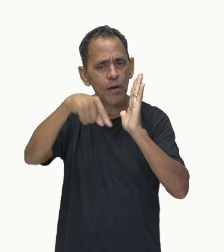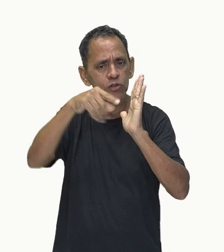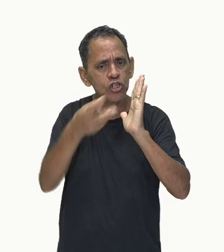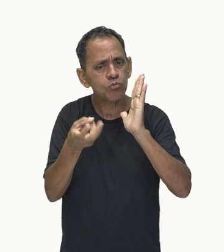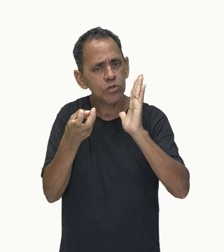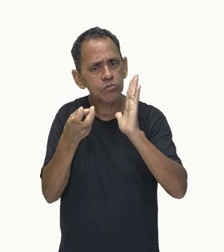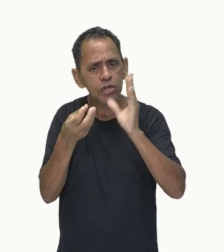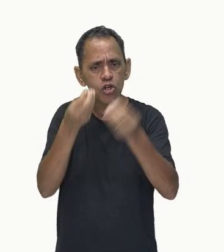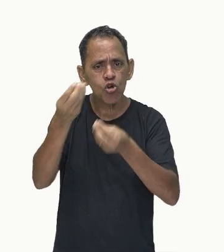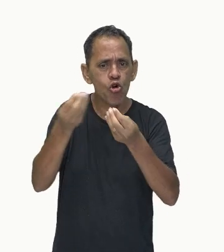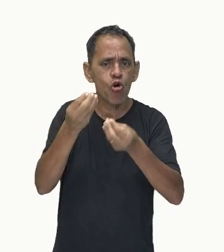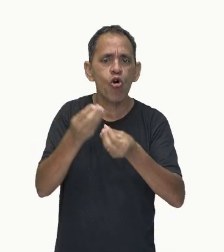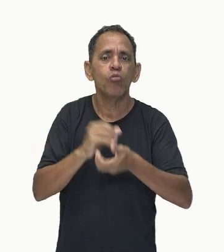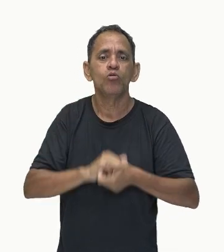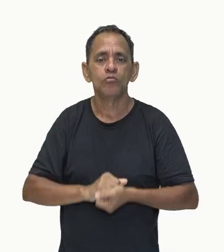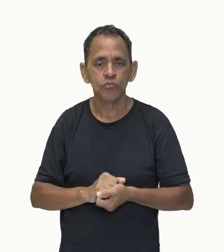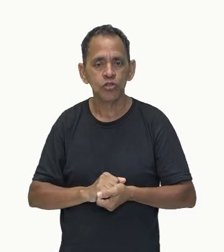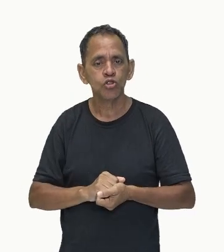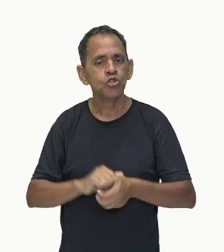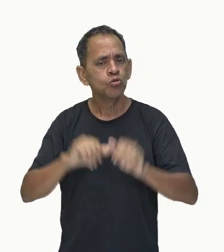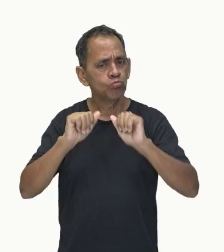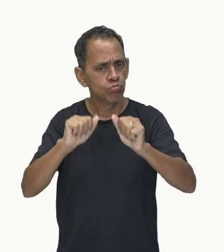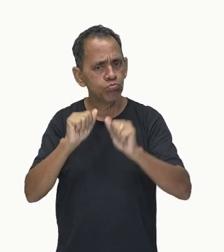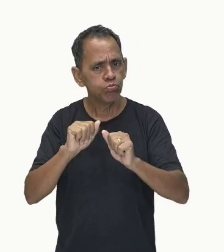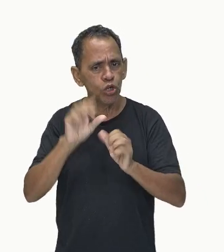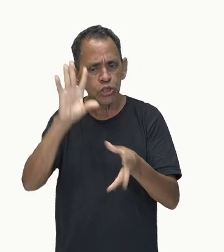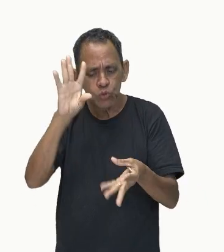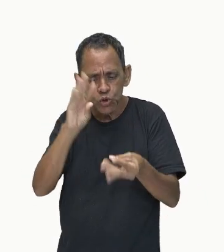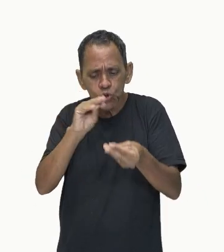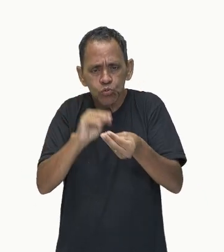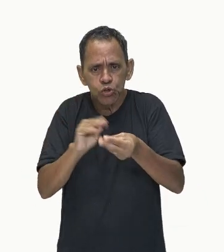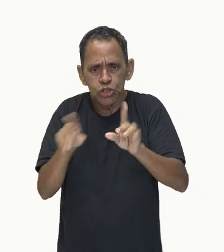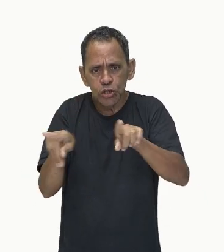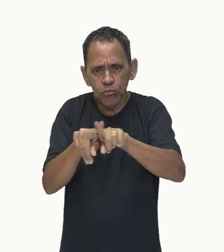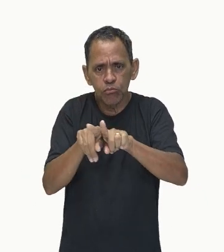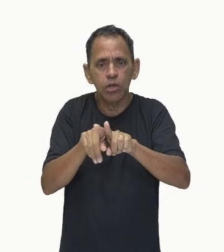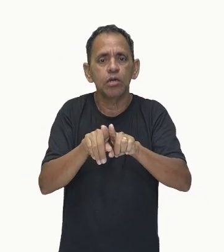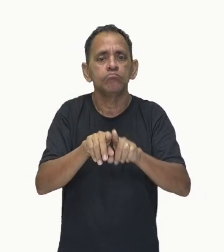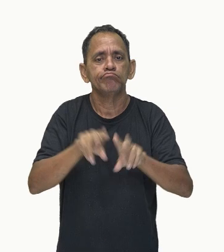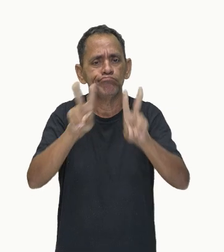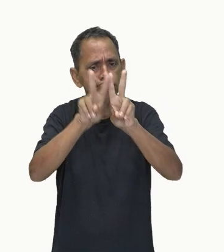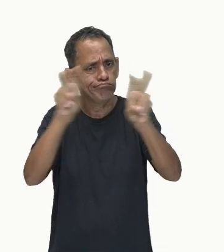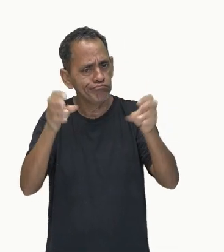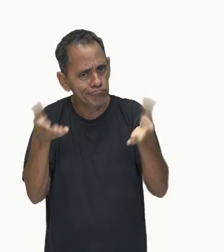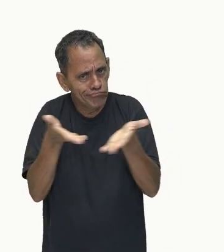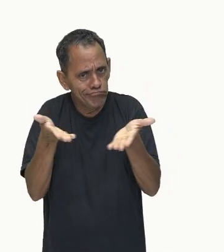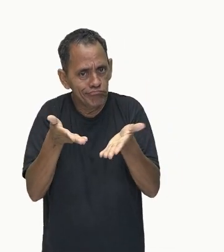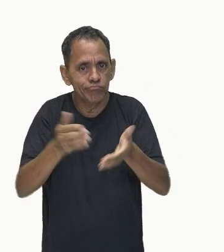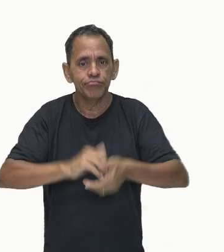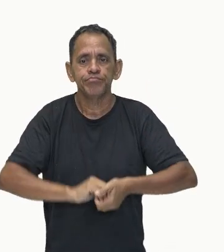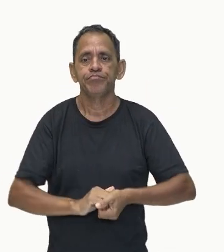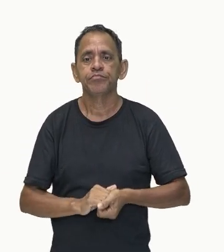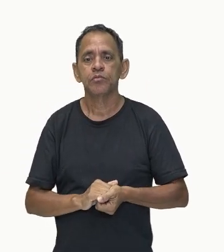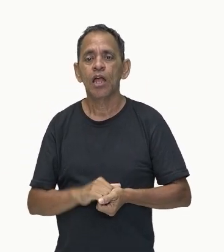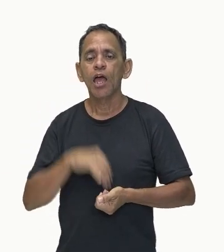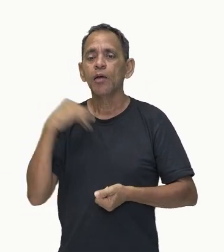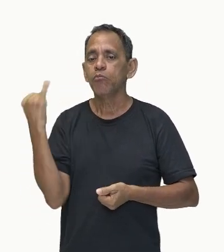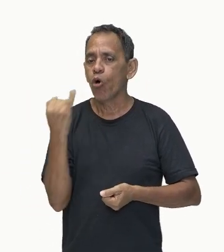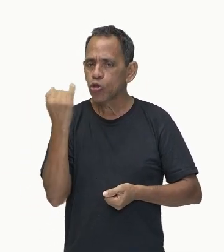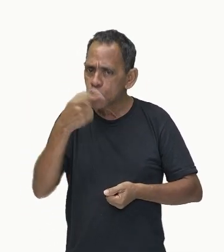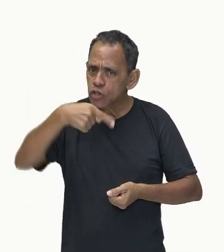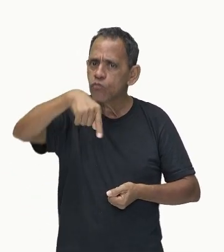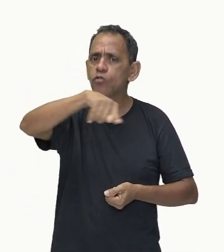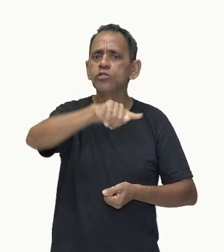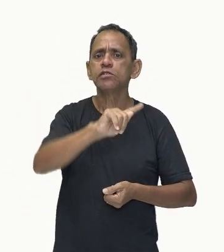Que a gente pode concluir exatamente sobre a questão do trabalho. Olha só, muito importante que você compreenda.